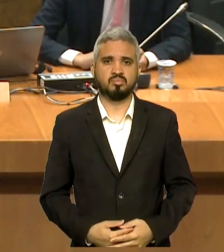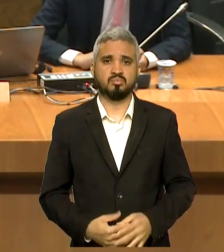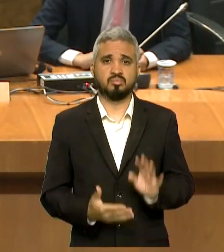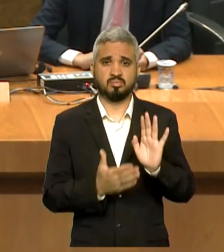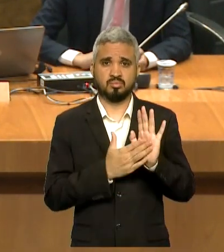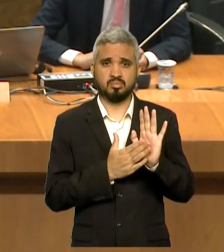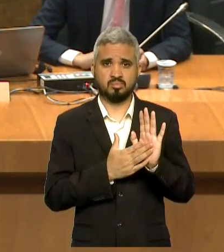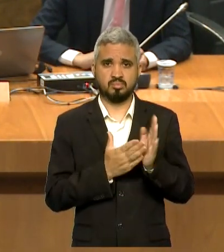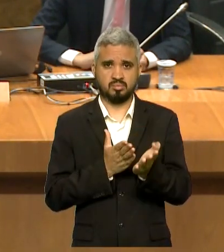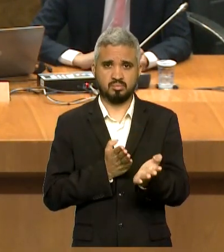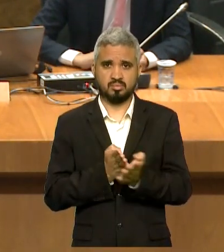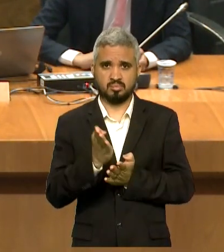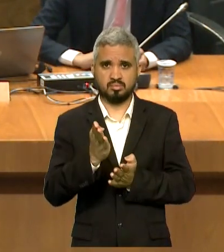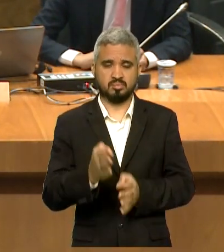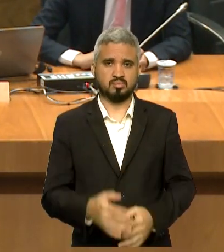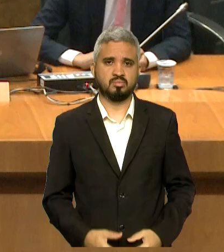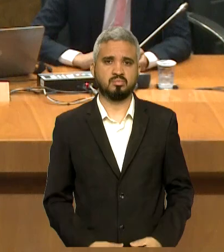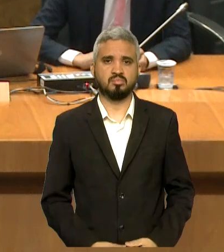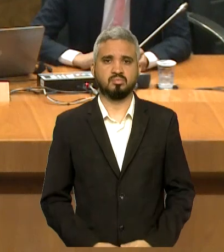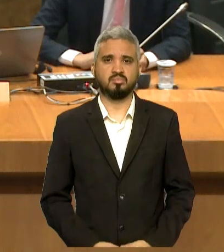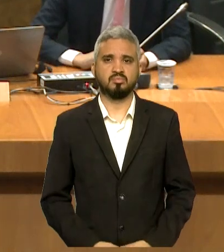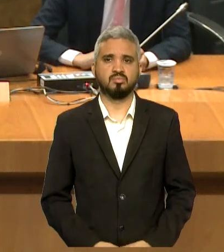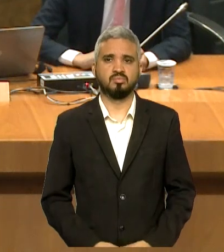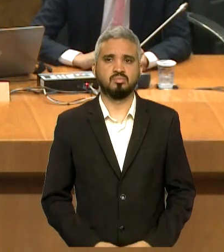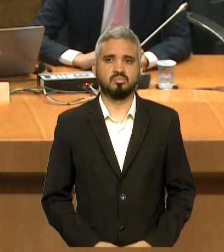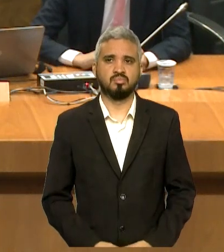Requerimento aprovado.